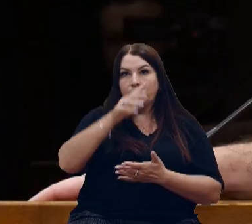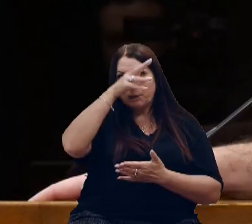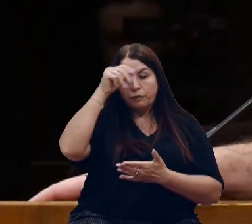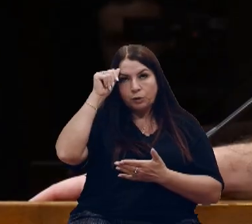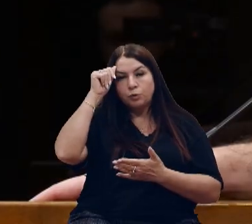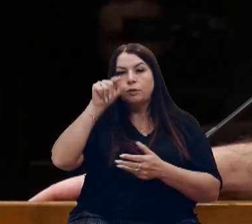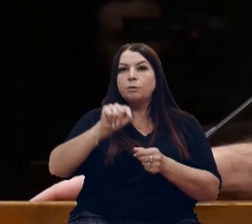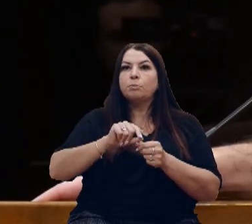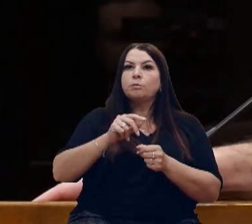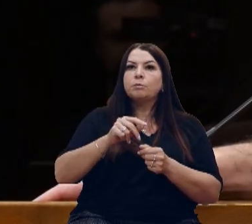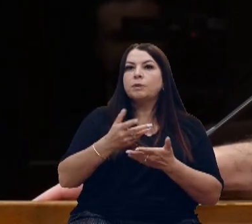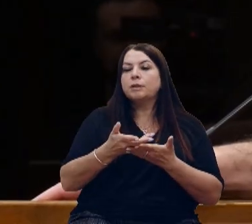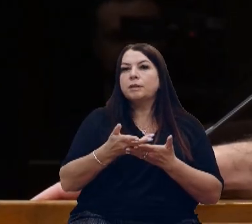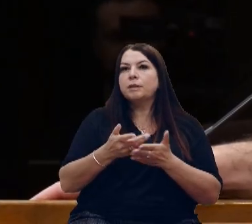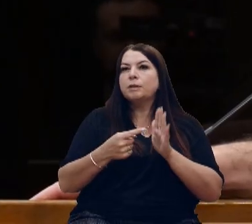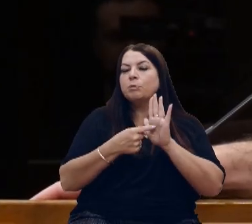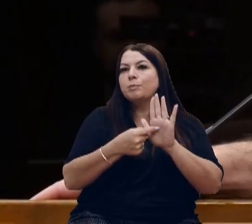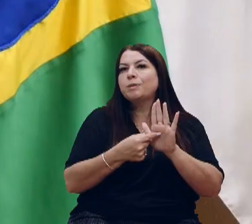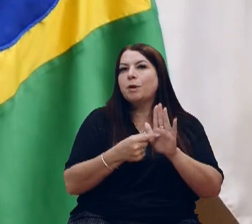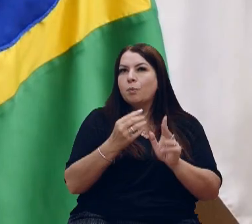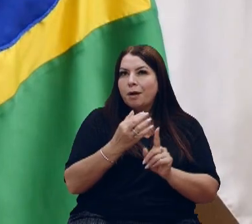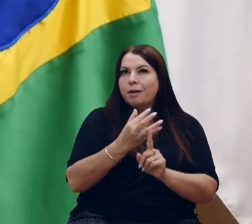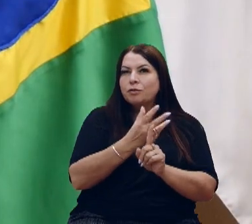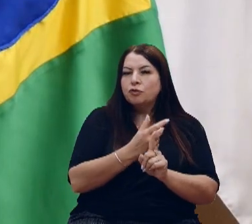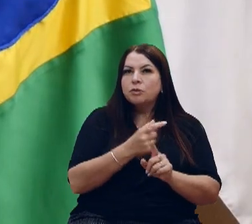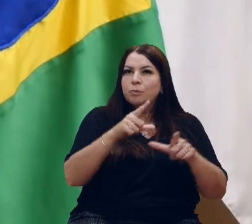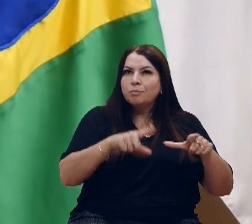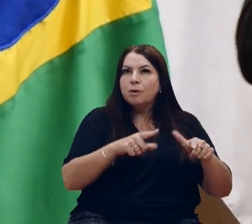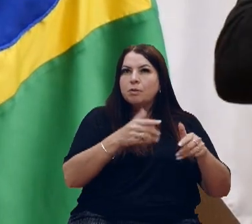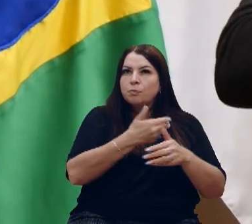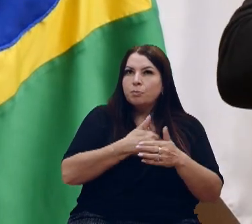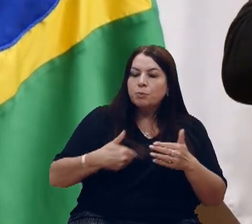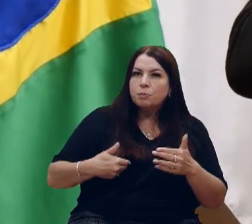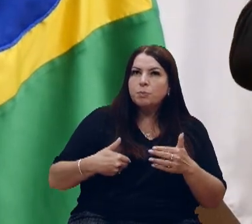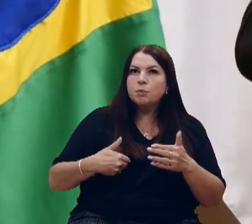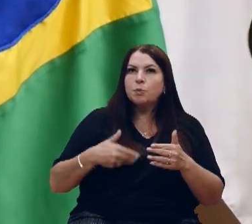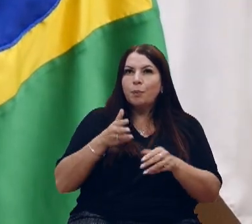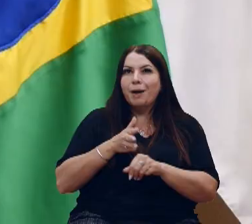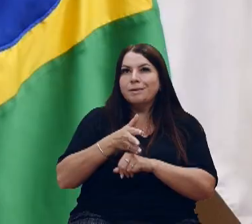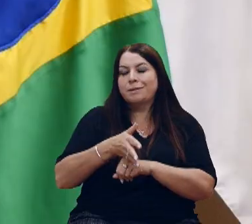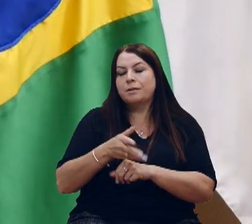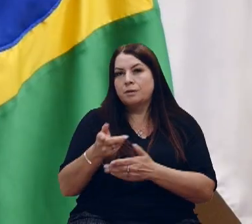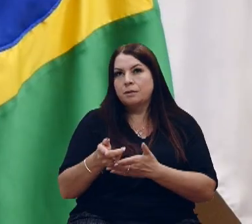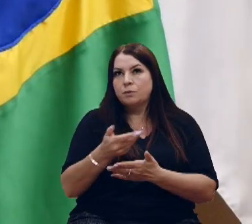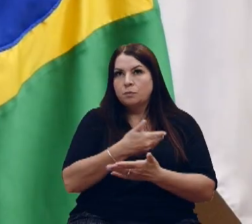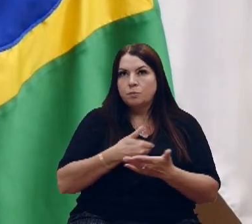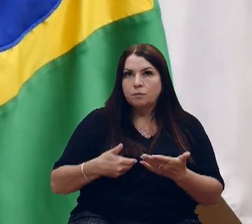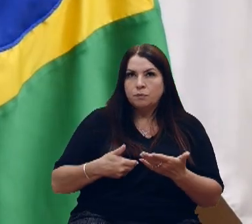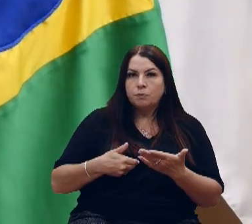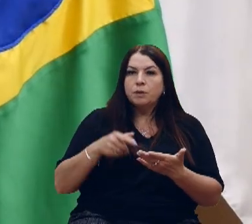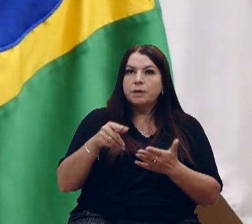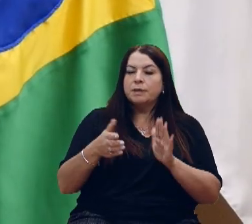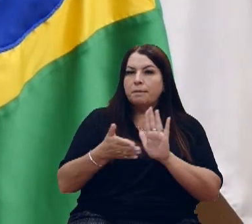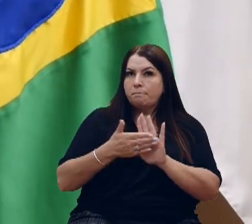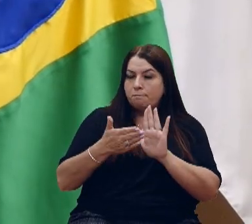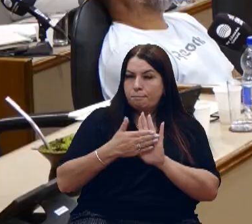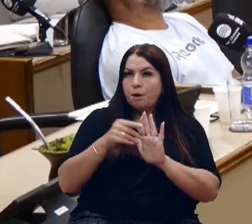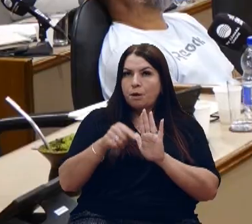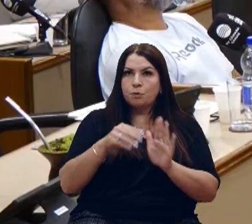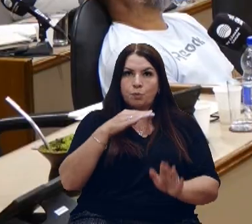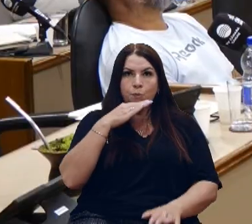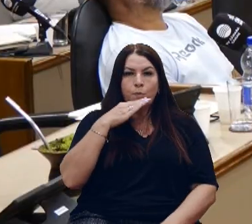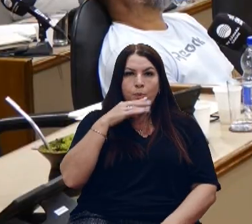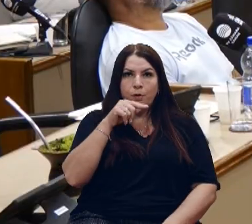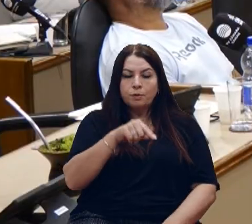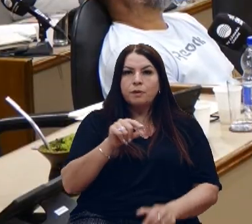para manifestações e exposições artísticas em espaços públicos com acesso público. Essa pauta, o